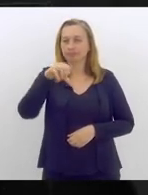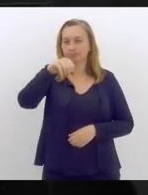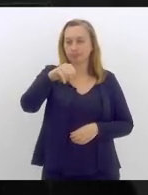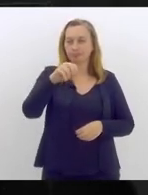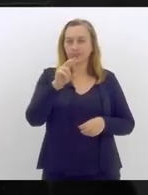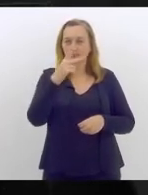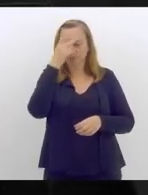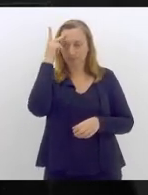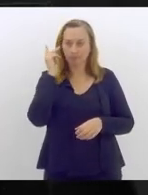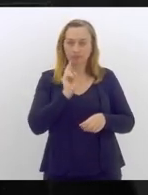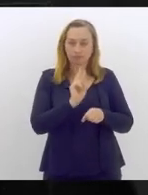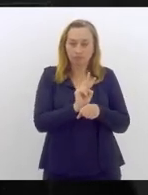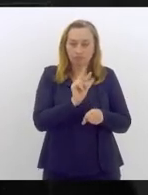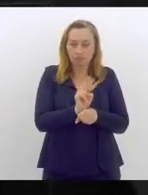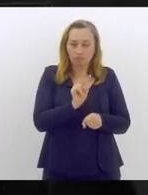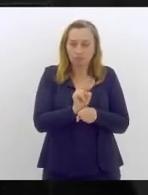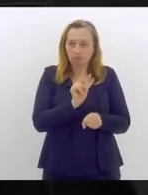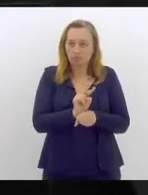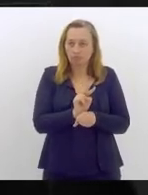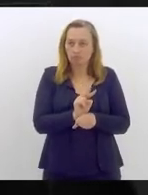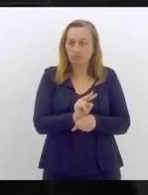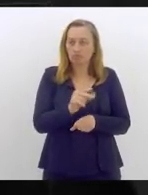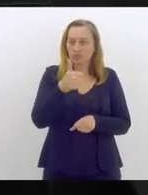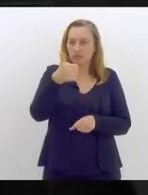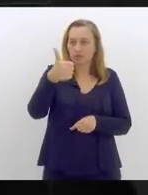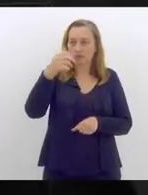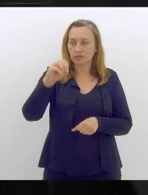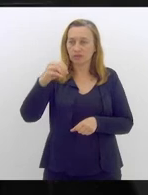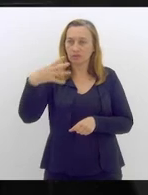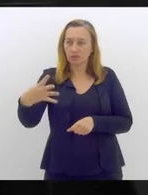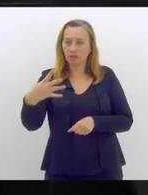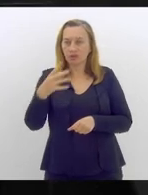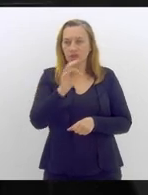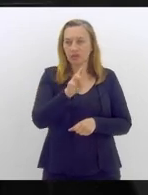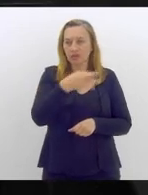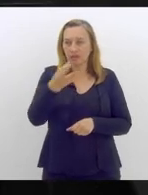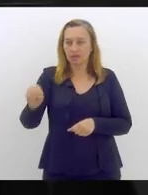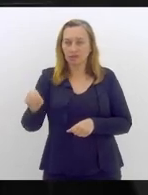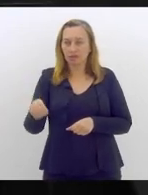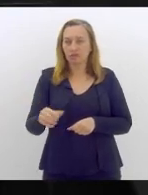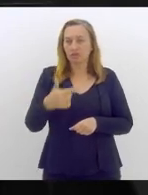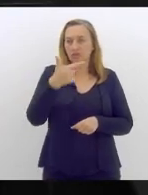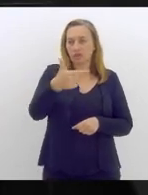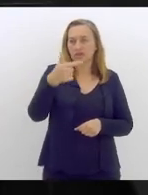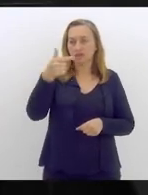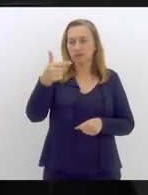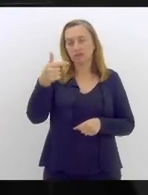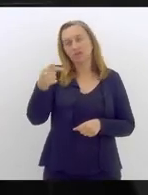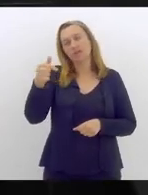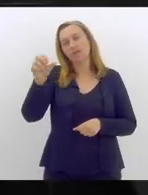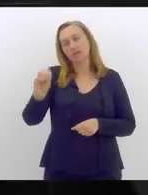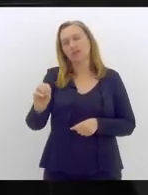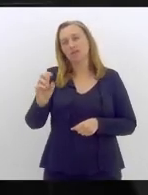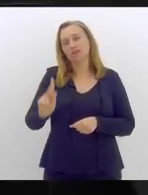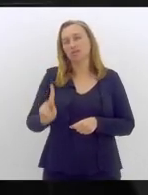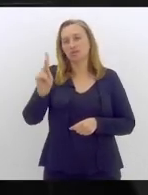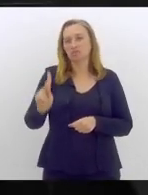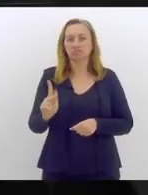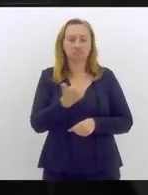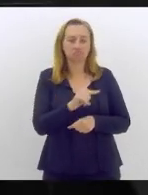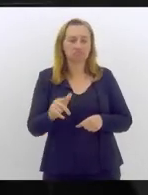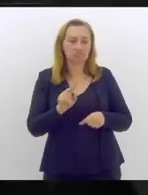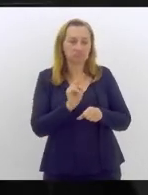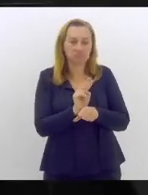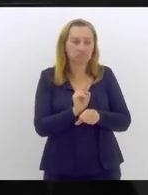fiscais para fazer a fiscalização de 104 Estações e 270 Km da malha Ferroviária ou seja não é fiscalização não há